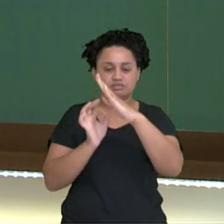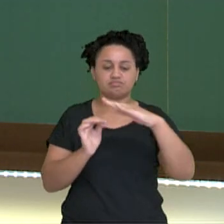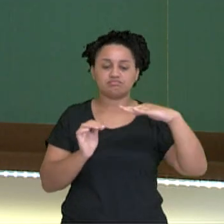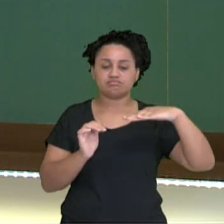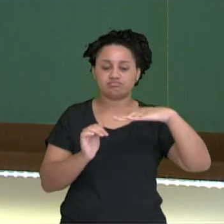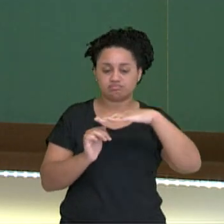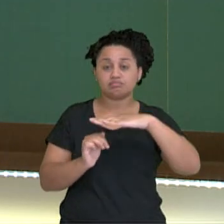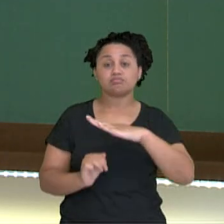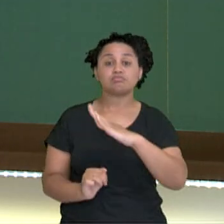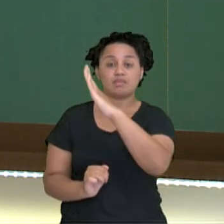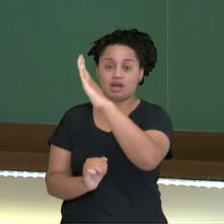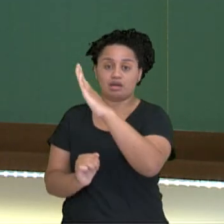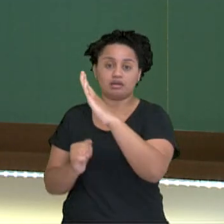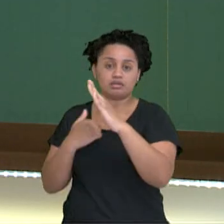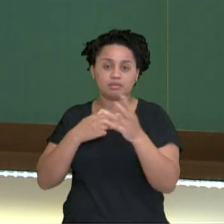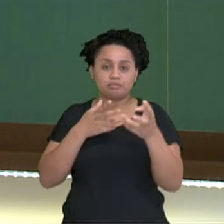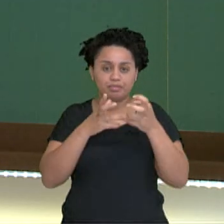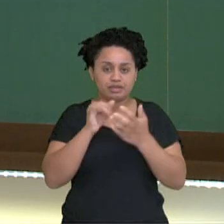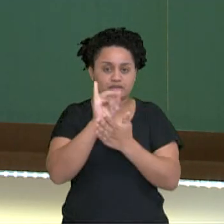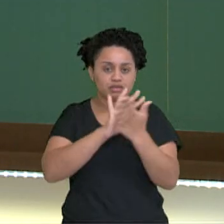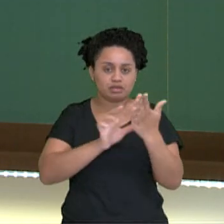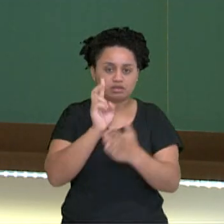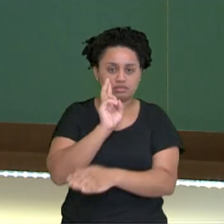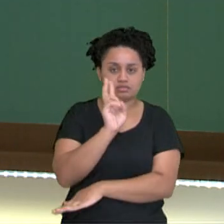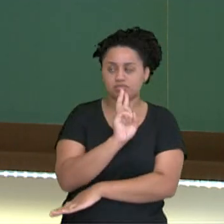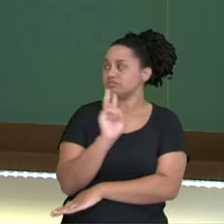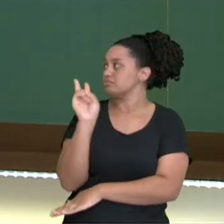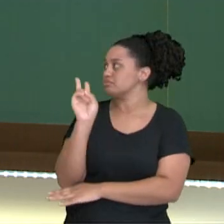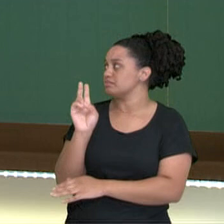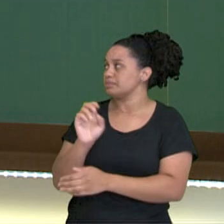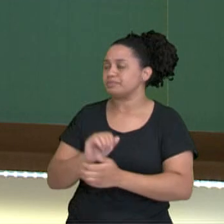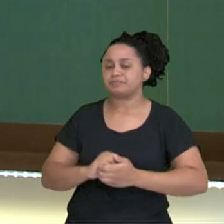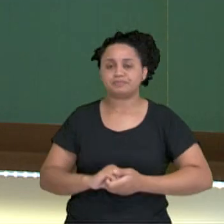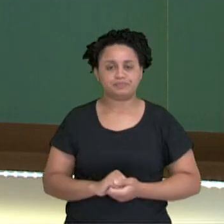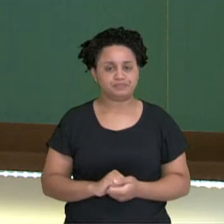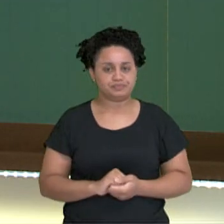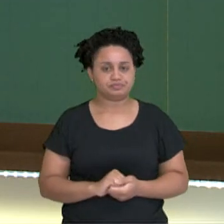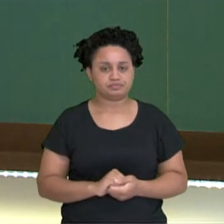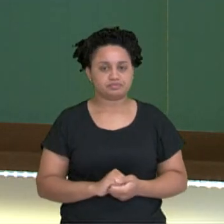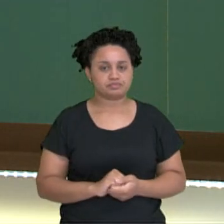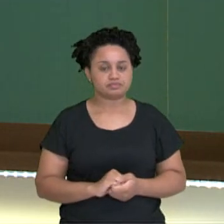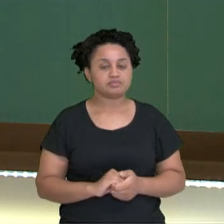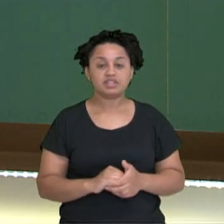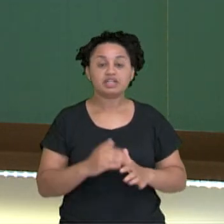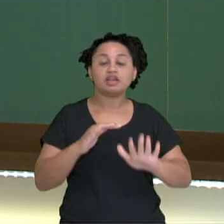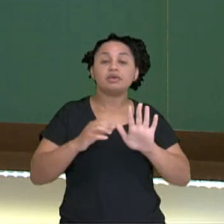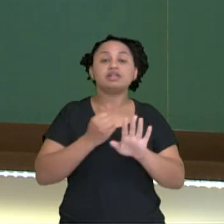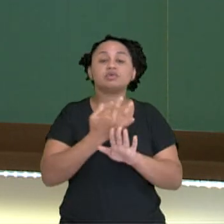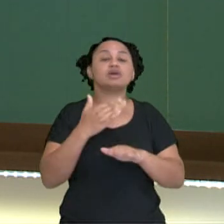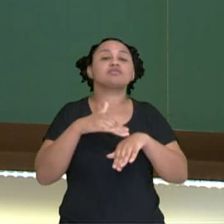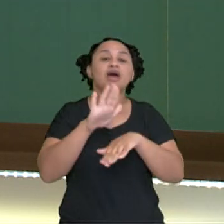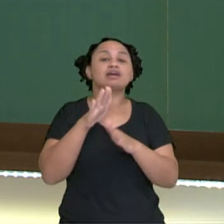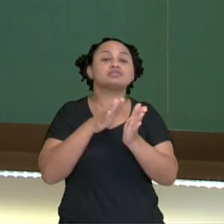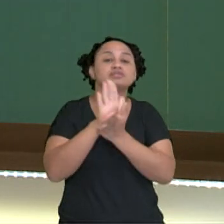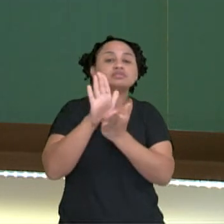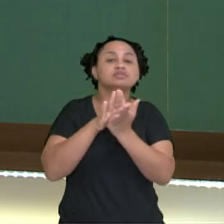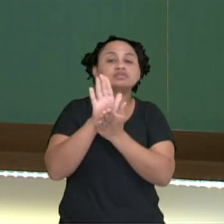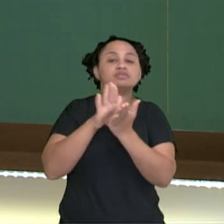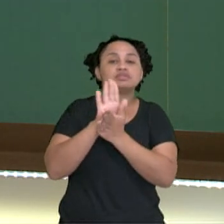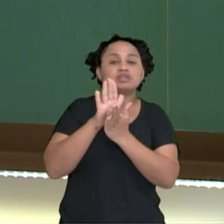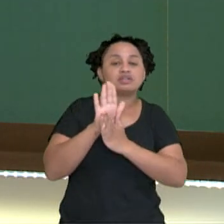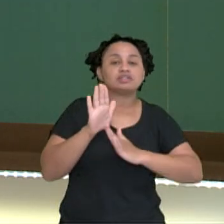está subindo, conforme os valores do consumo aumentam, os valores pagos também aumentam. E é ali onde entrou